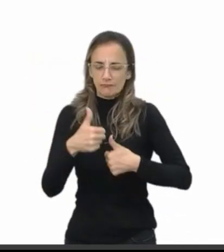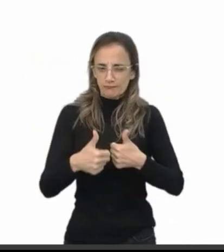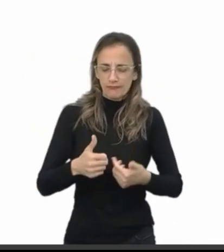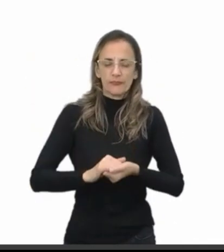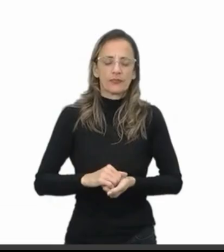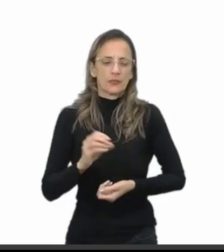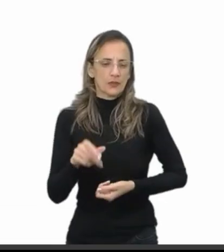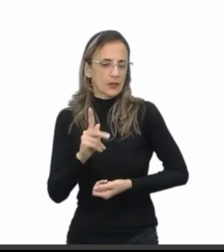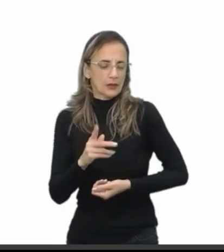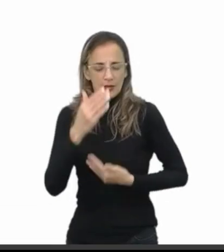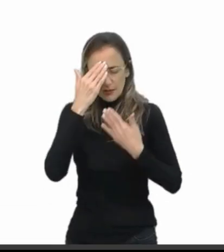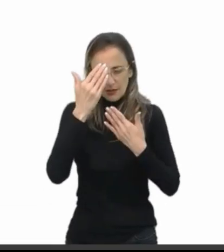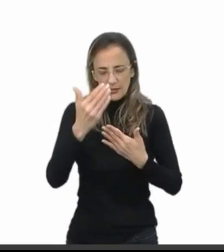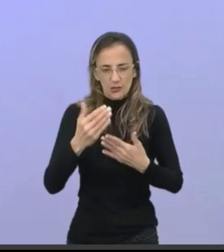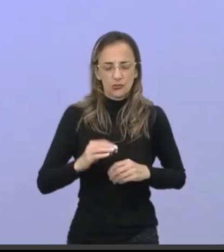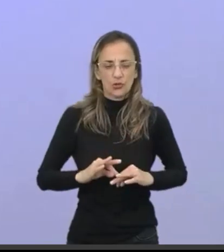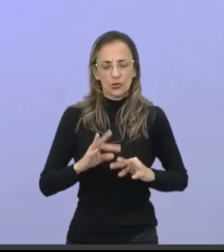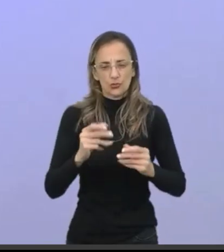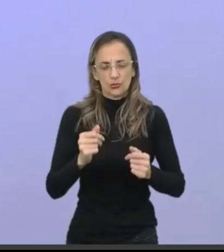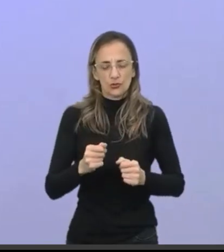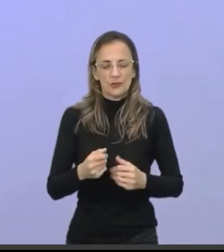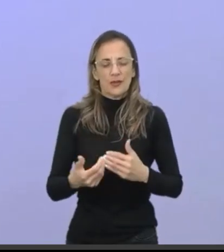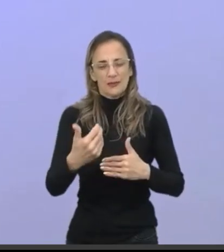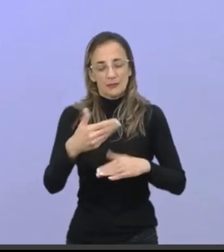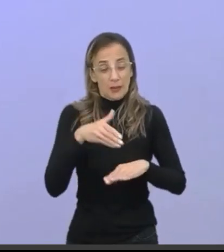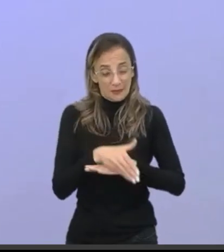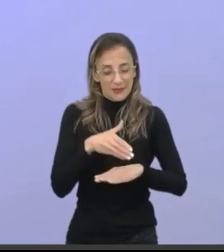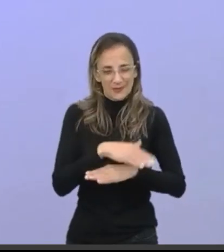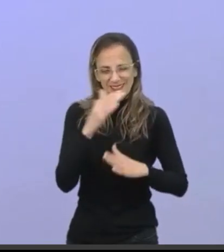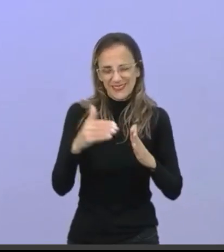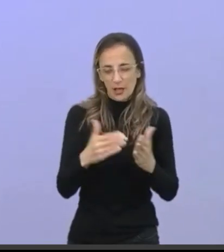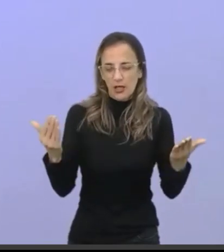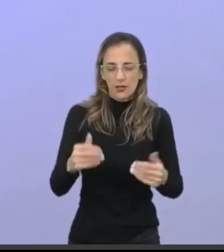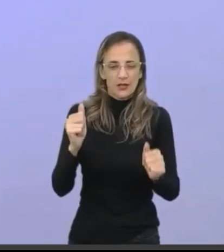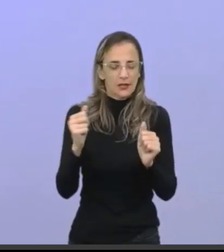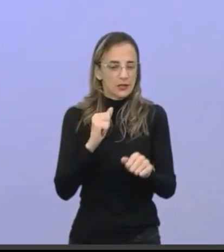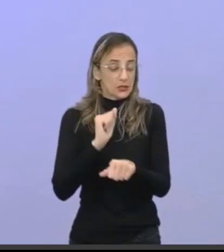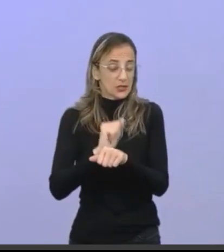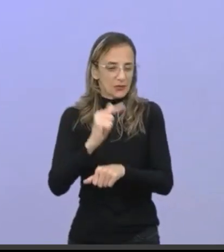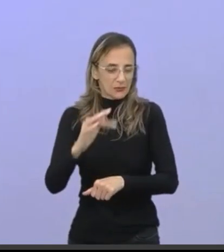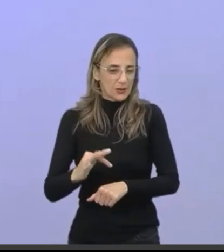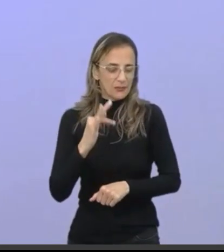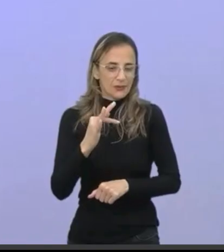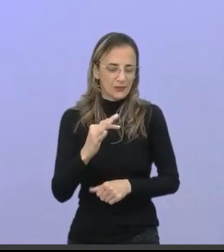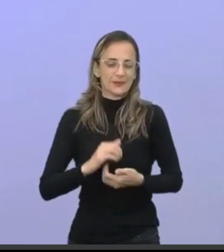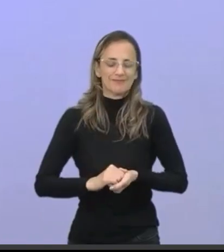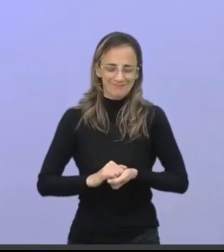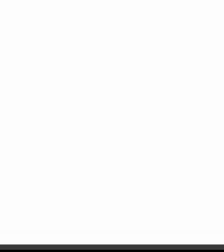Então, eu agradeço pela sua participação até agora e te espero numa próxima formação.